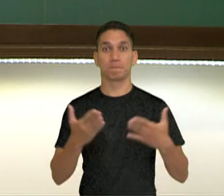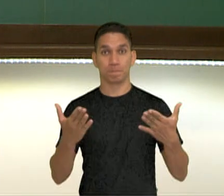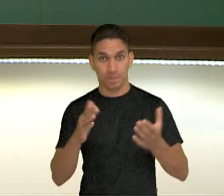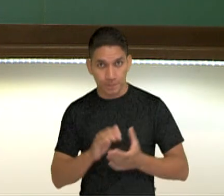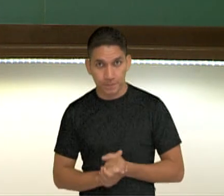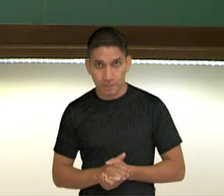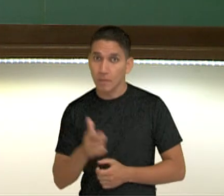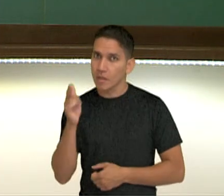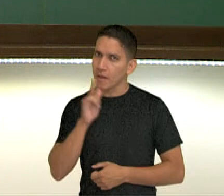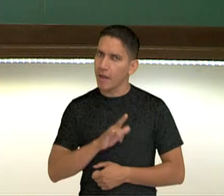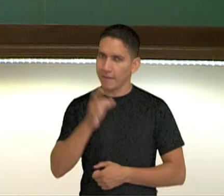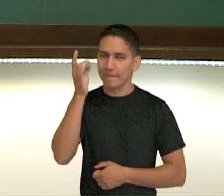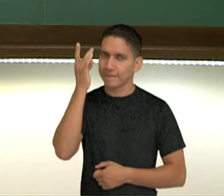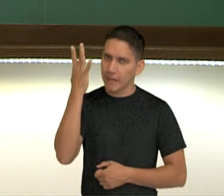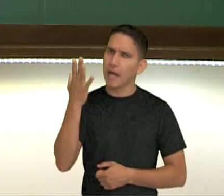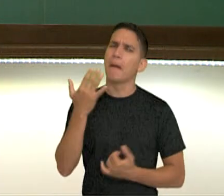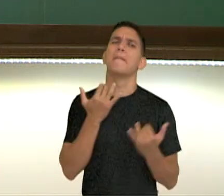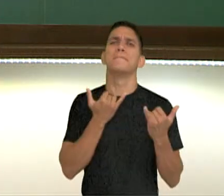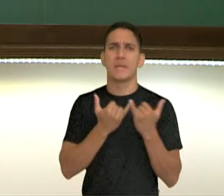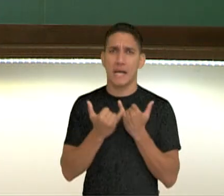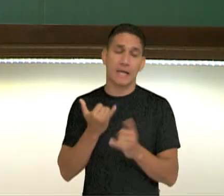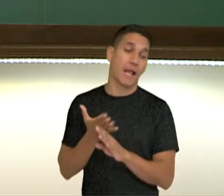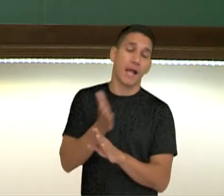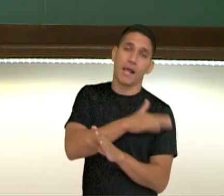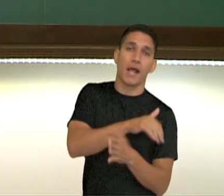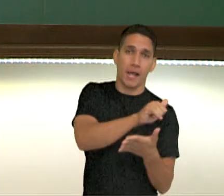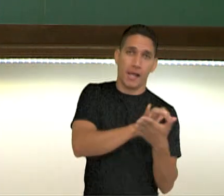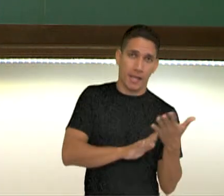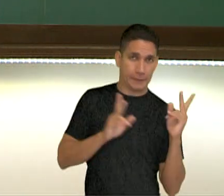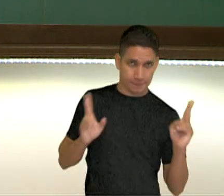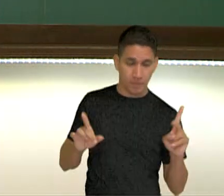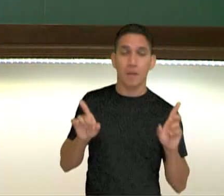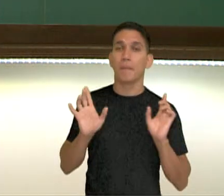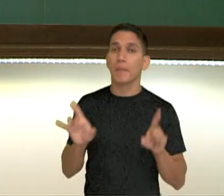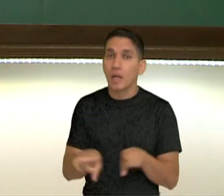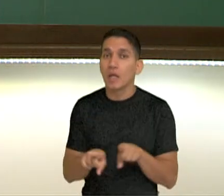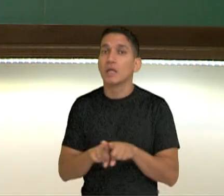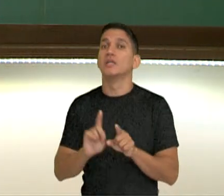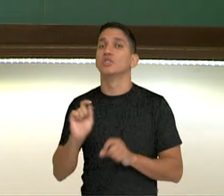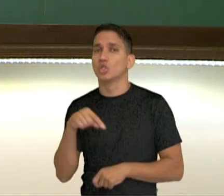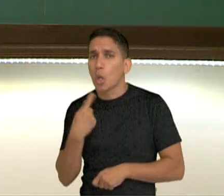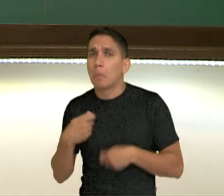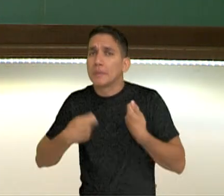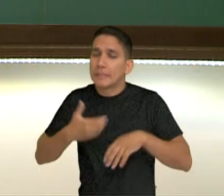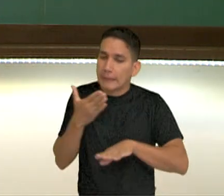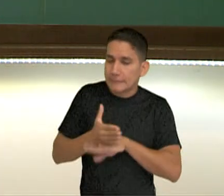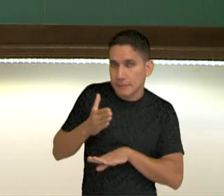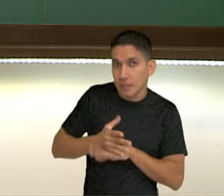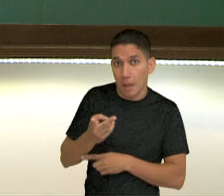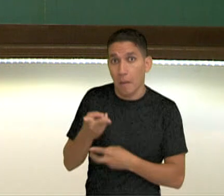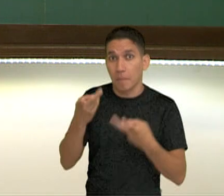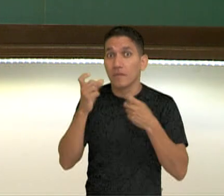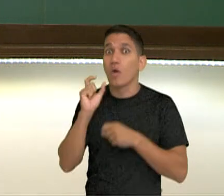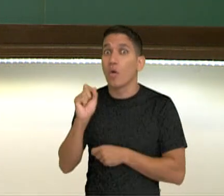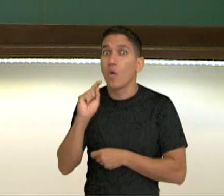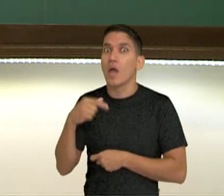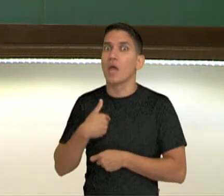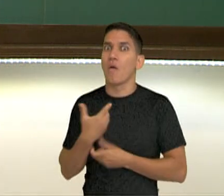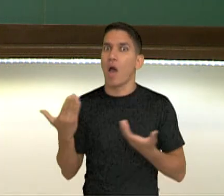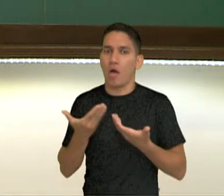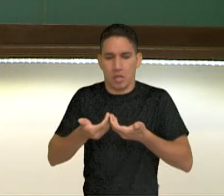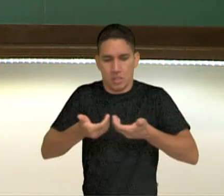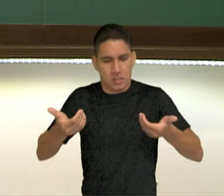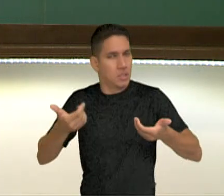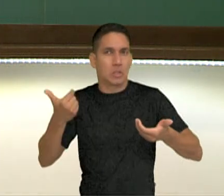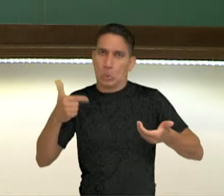E aí, galera, tranquilo, né? Muito parecido com o exercício anterior, mas a gente tem que exatamente praticar. Vocês viram que agora eu não fiz aquela